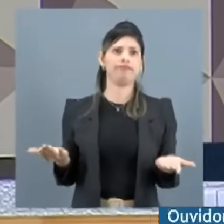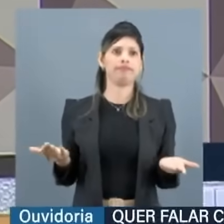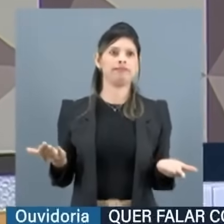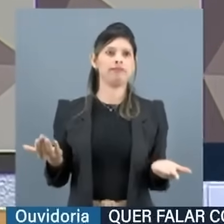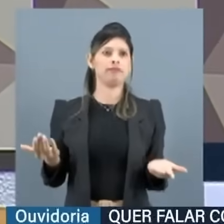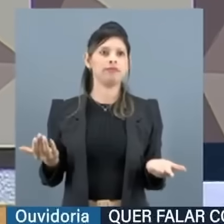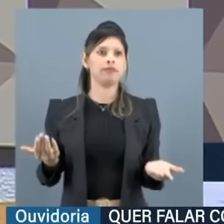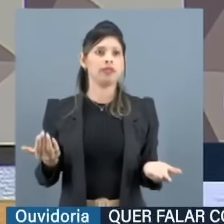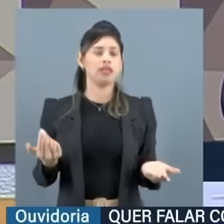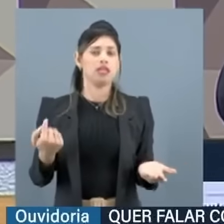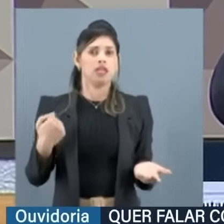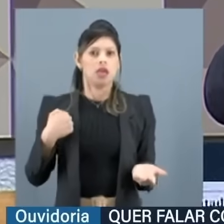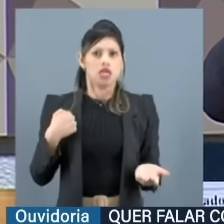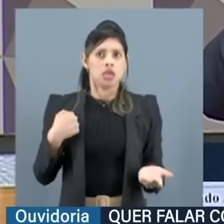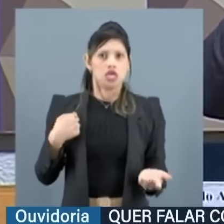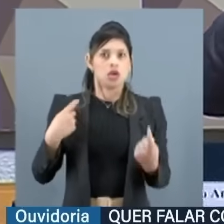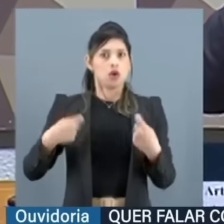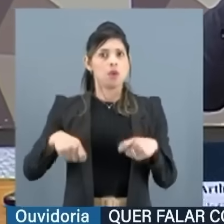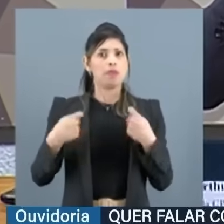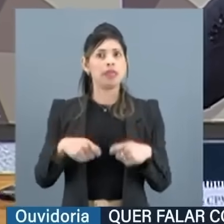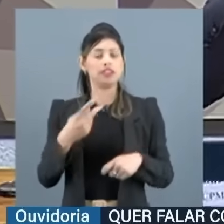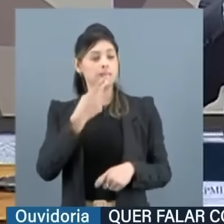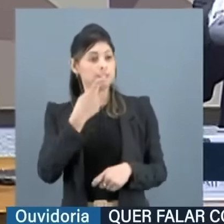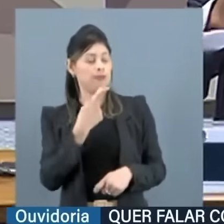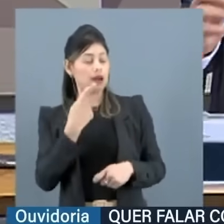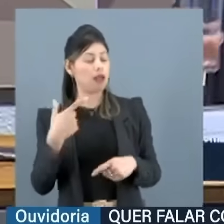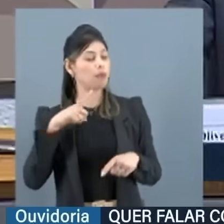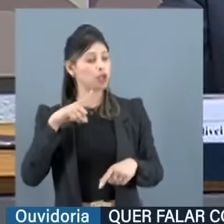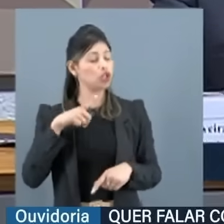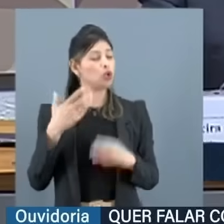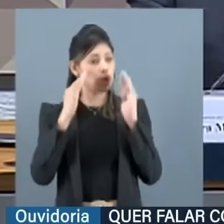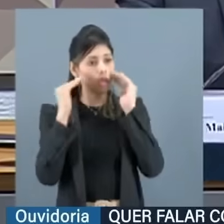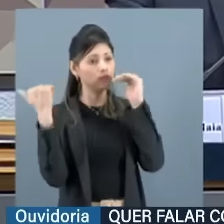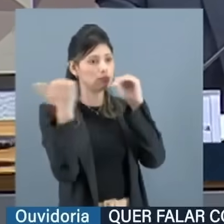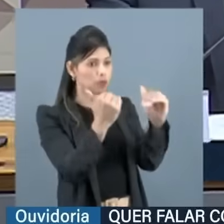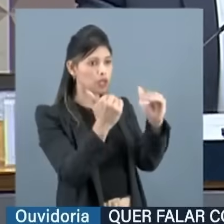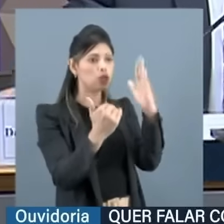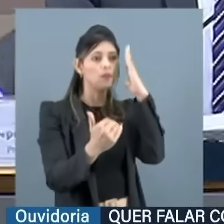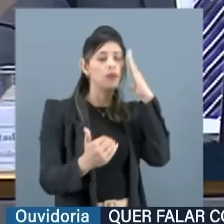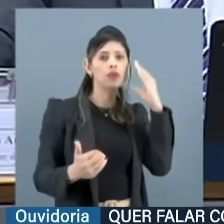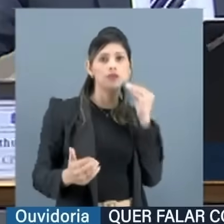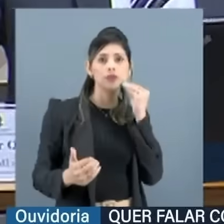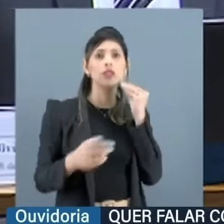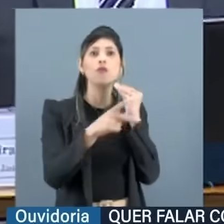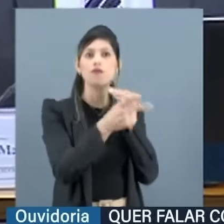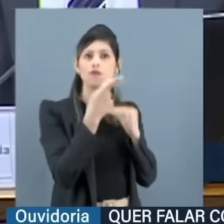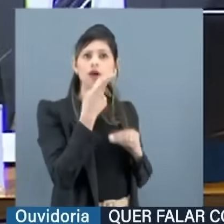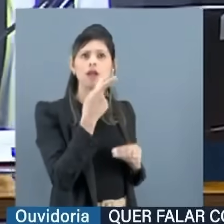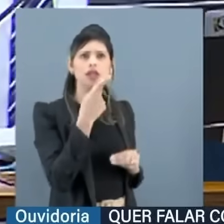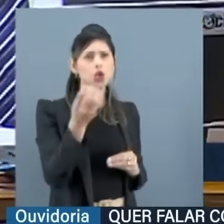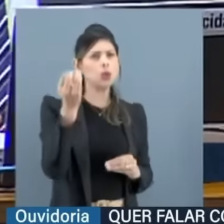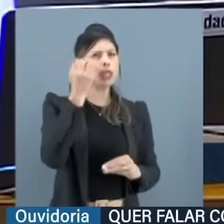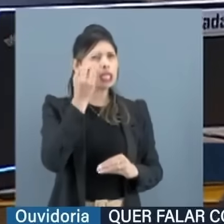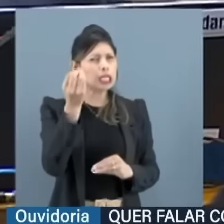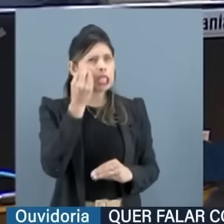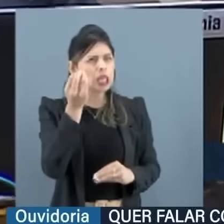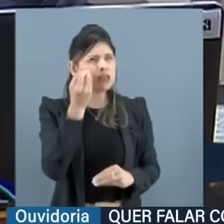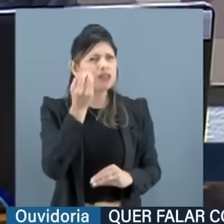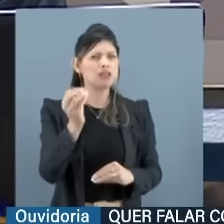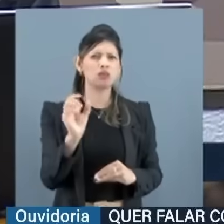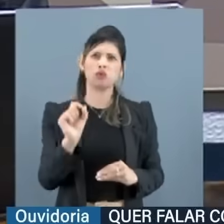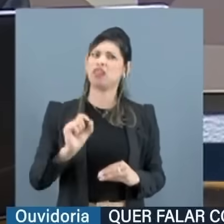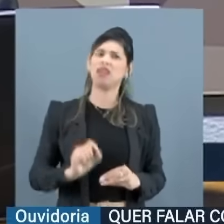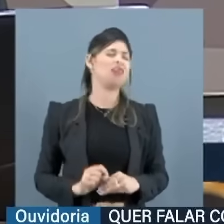Isalci, mas o que os colegas da oposição estão colocando aqui, estão tentando colar, não